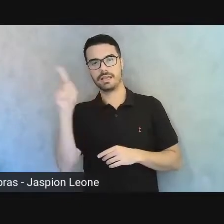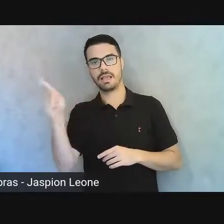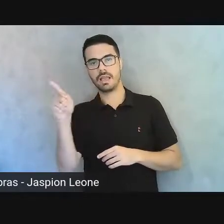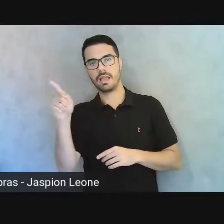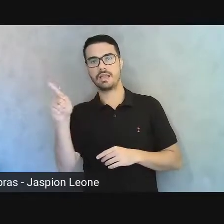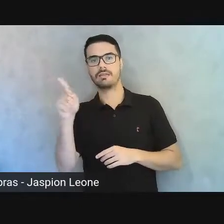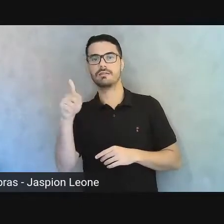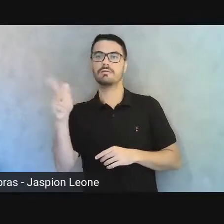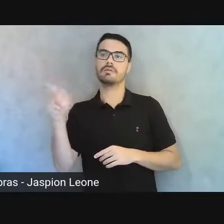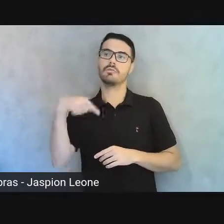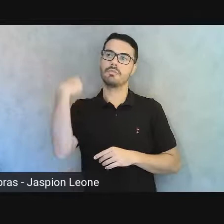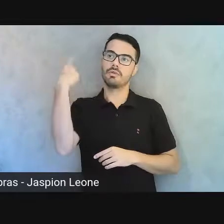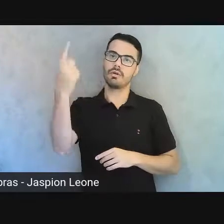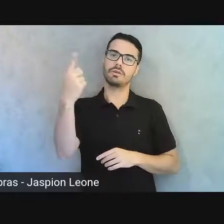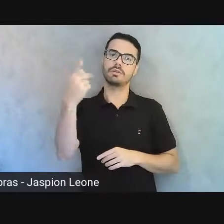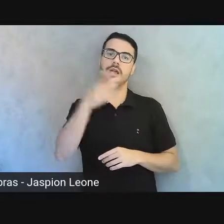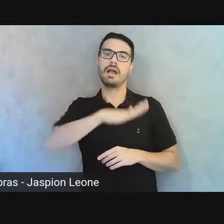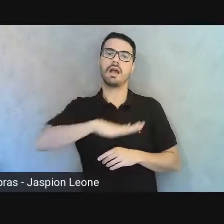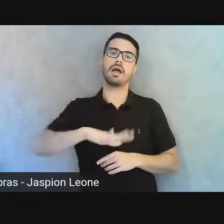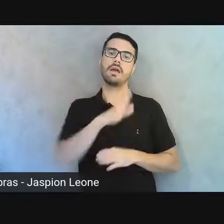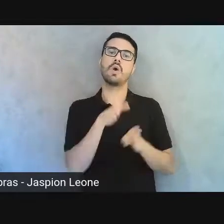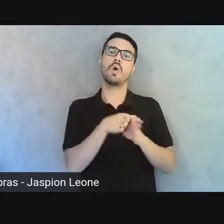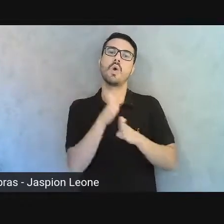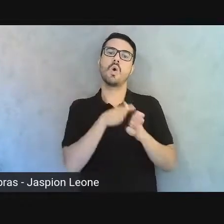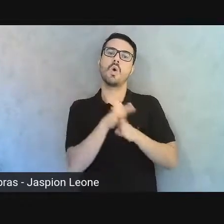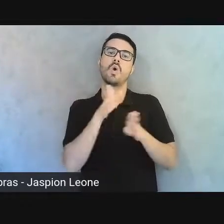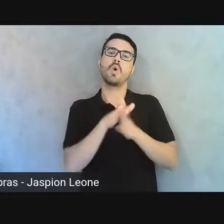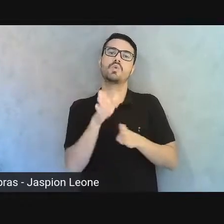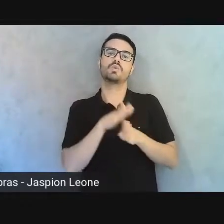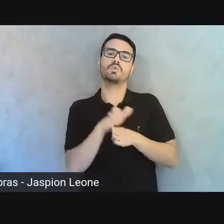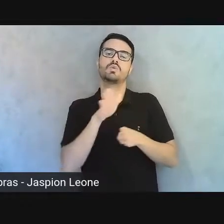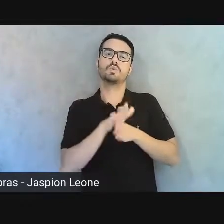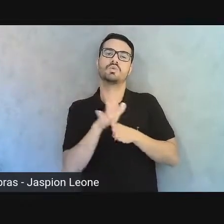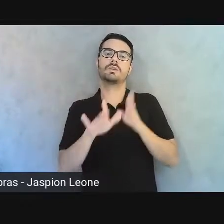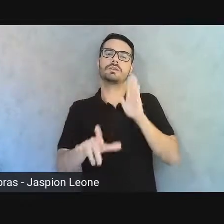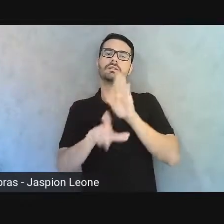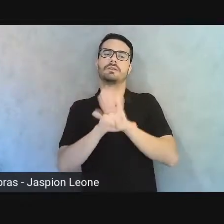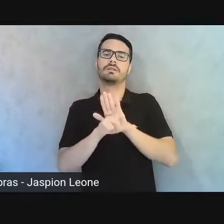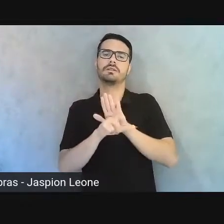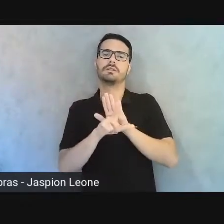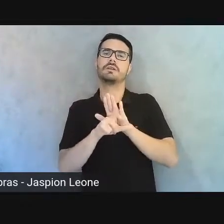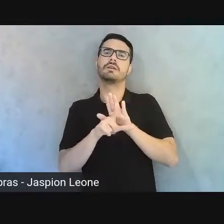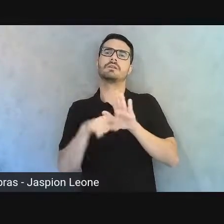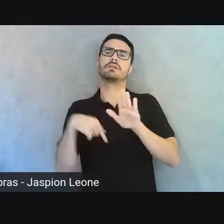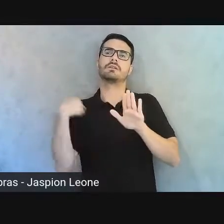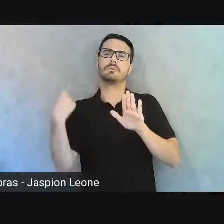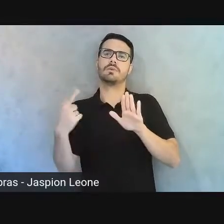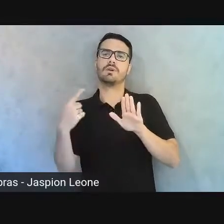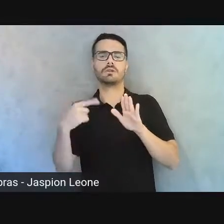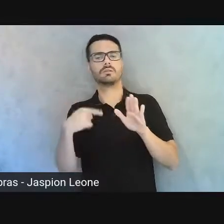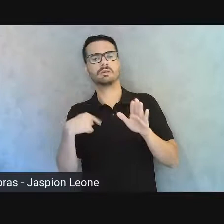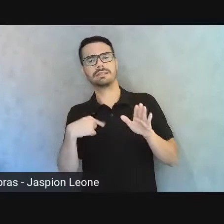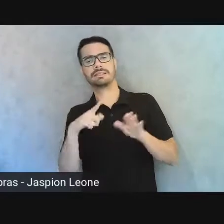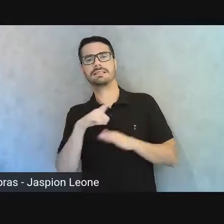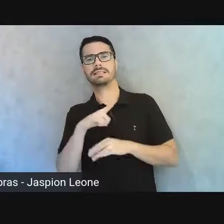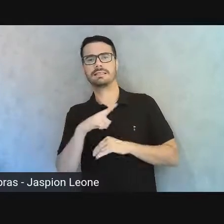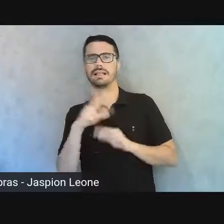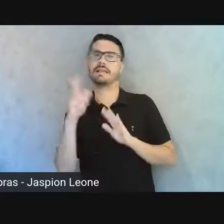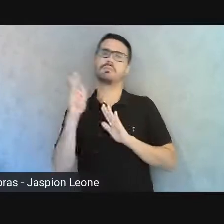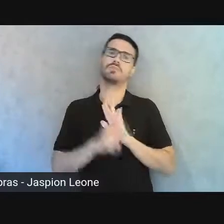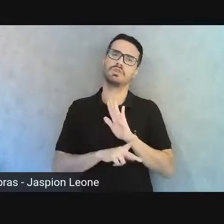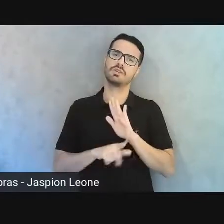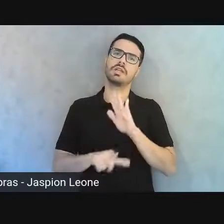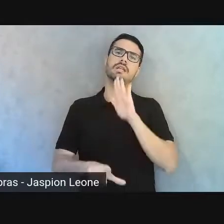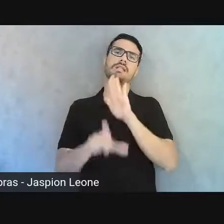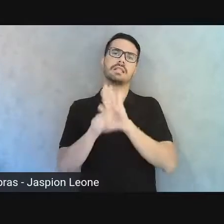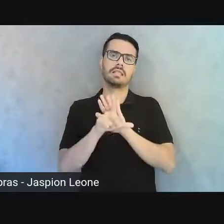Câmara dos Deputados na consultoria legislativa. E uma das primeiras coisas que eu perguntei quando eu cheguei na consultoria legislativa foi: tem algum projeto de lei sobre